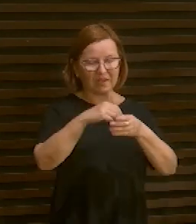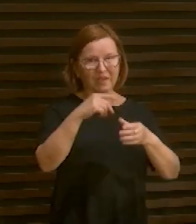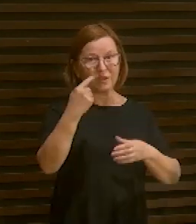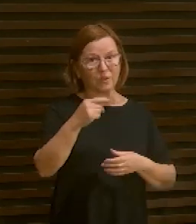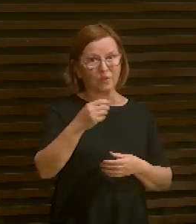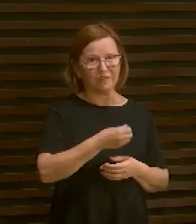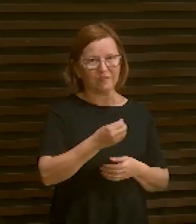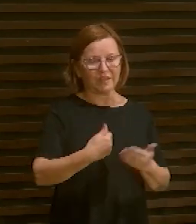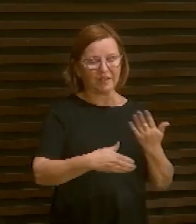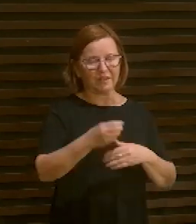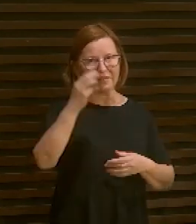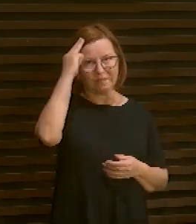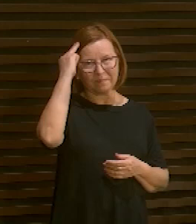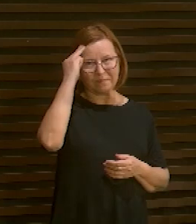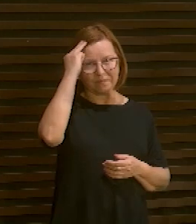meditação.